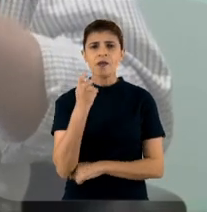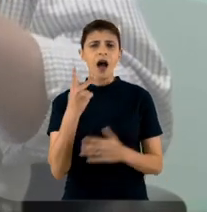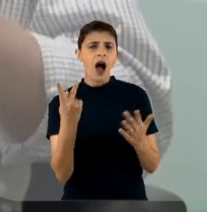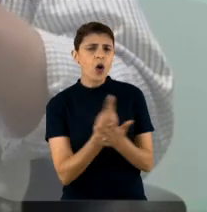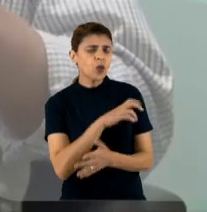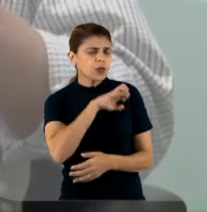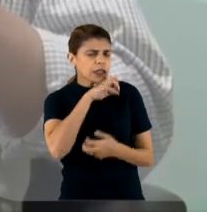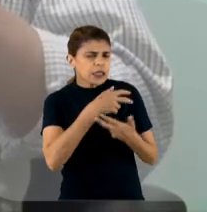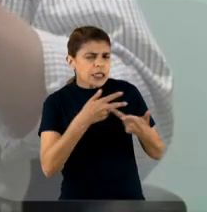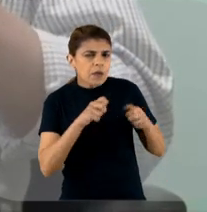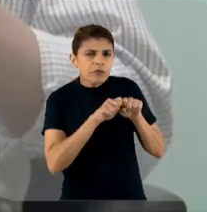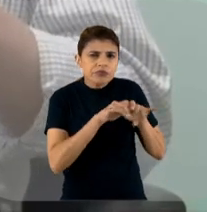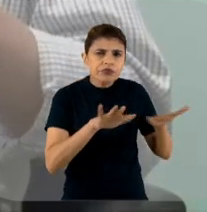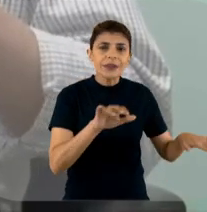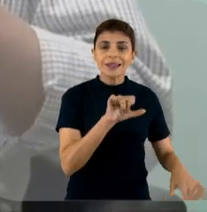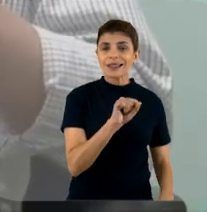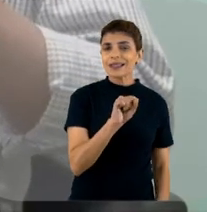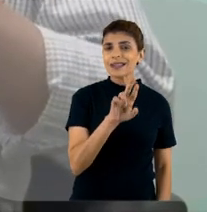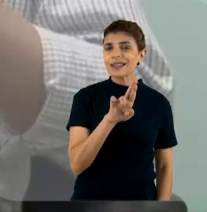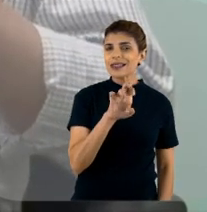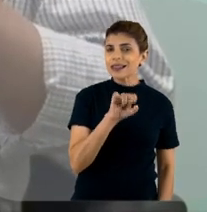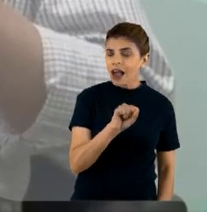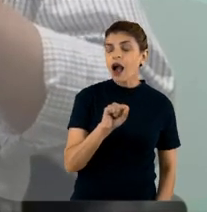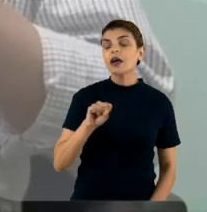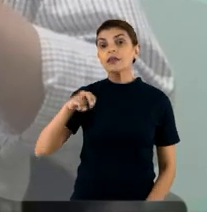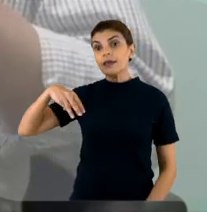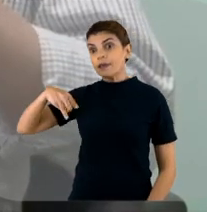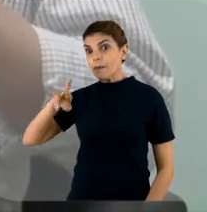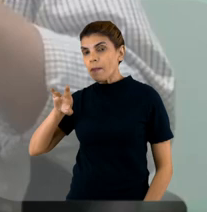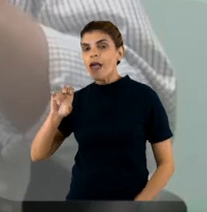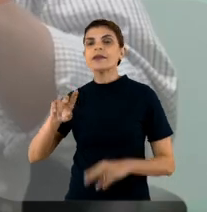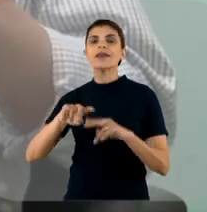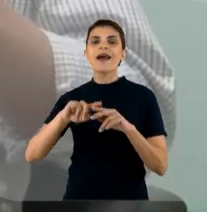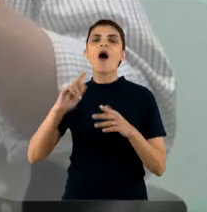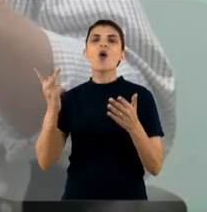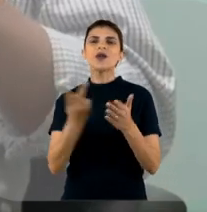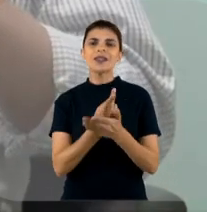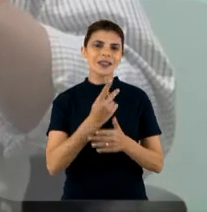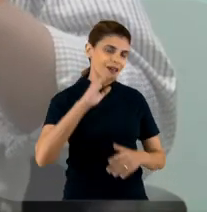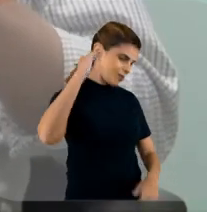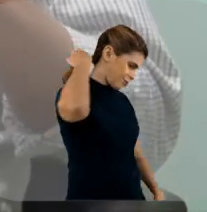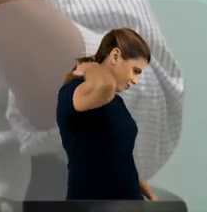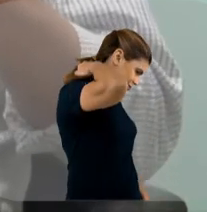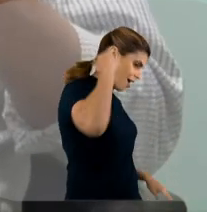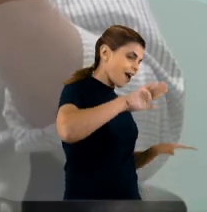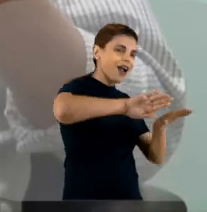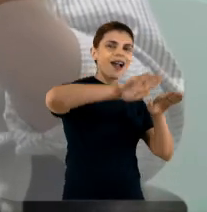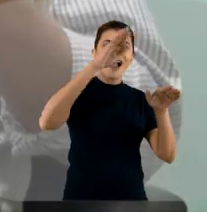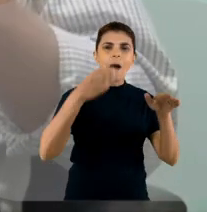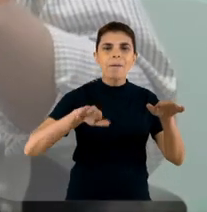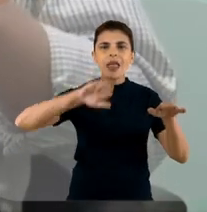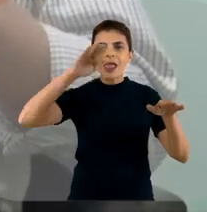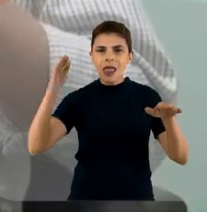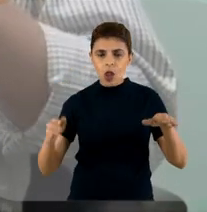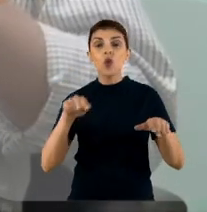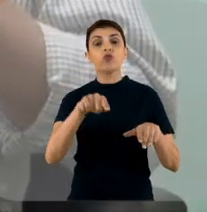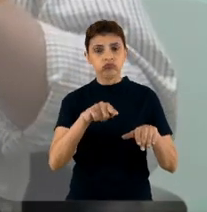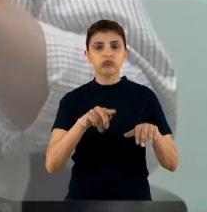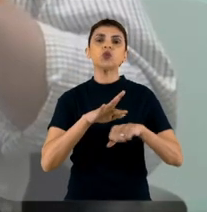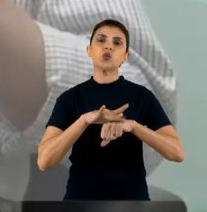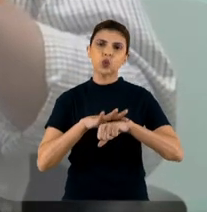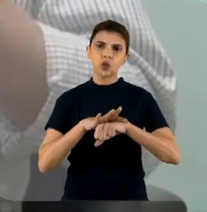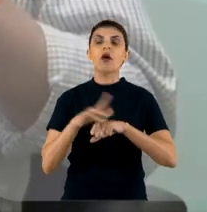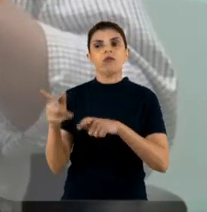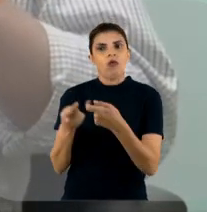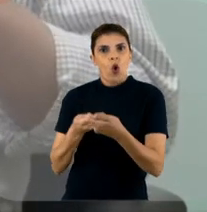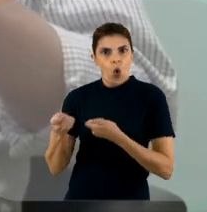eh com alguns pequenos animais no sars no mess eh foi com com a presença do camelo né como como hospedeiro intermediário